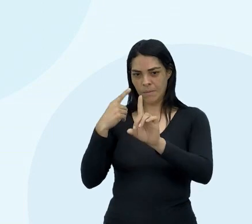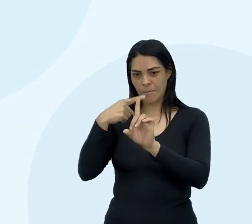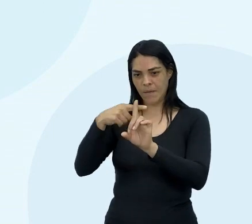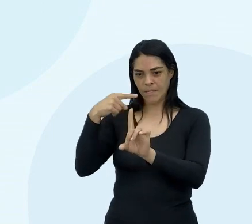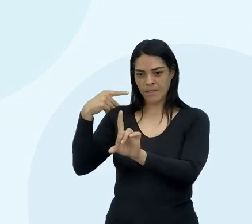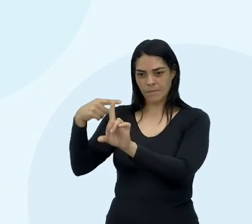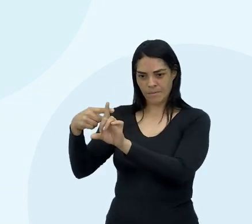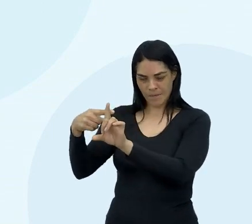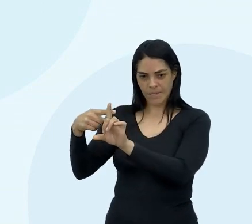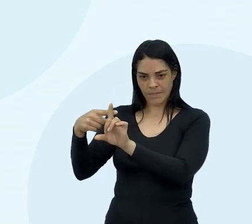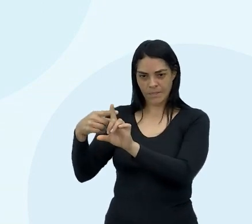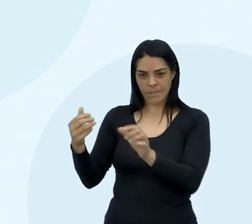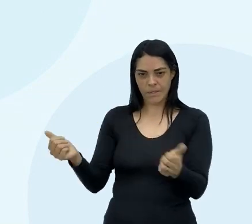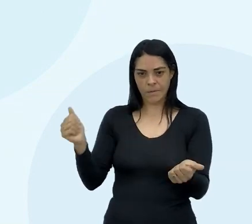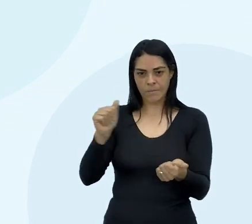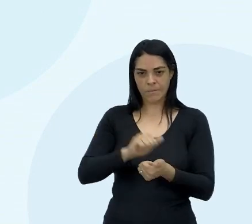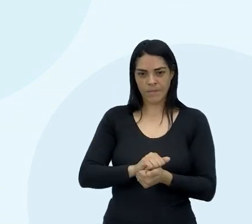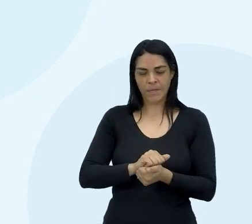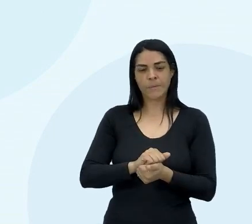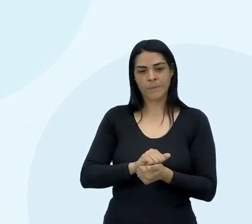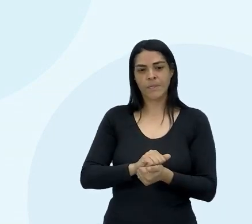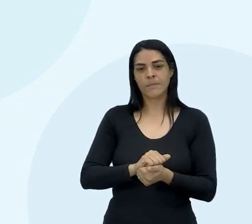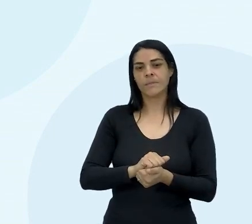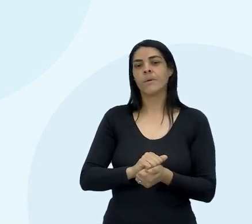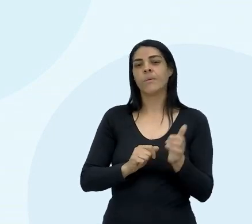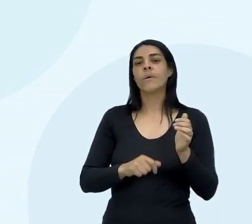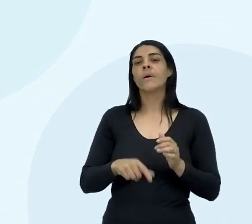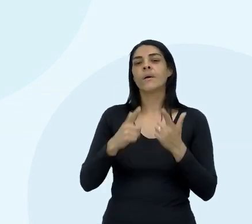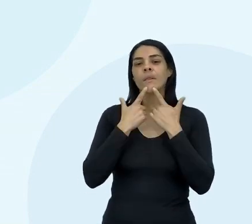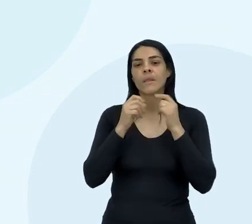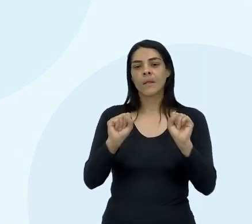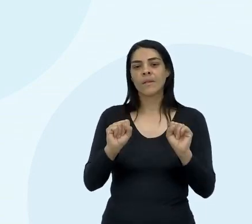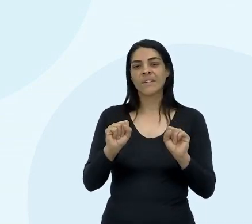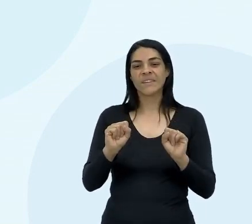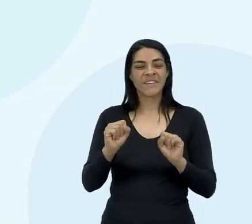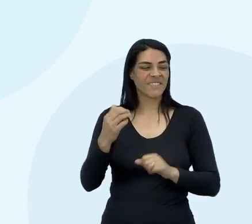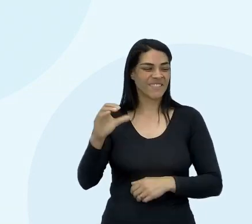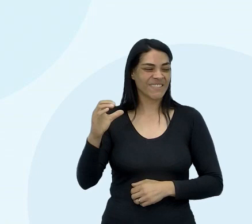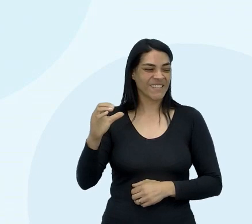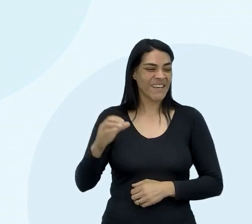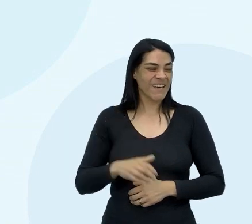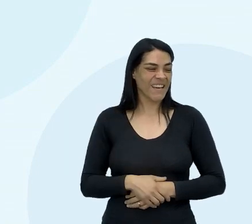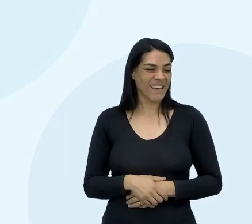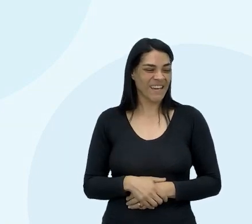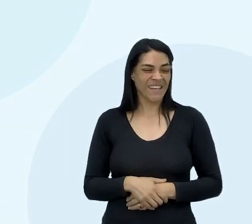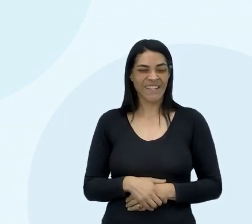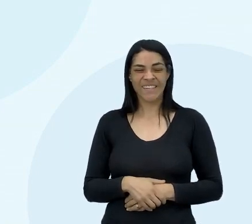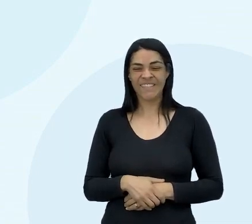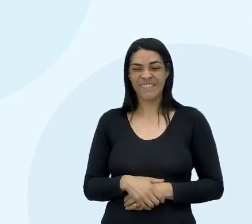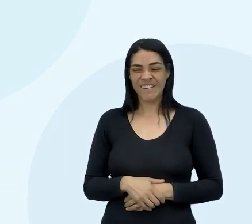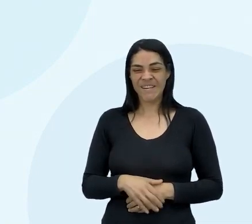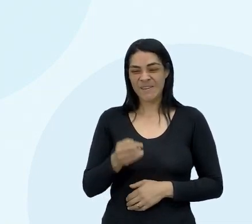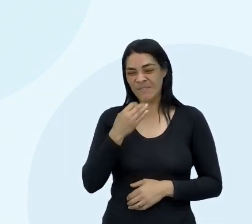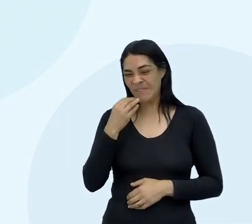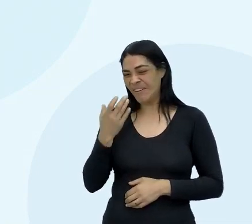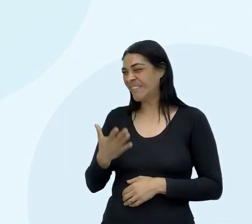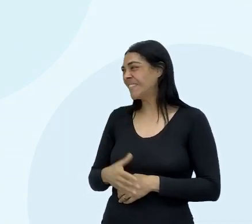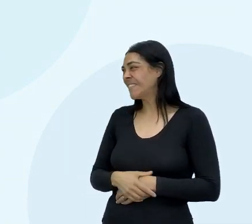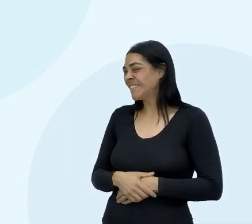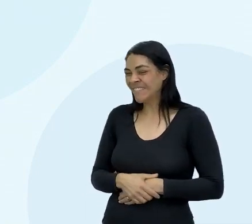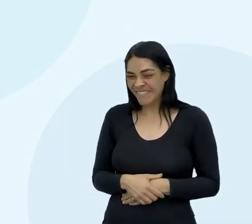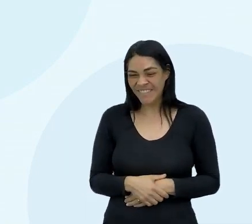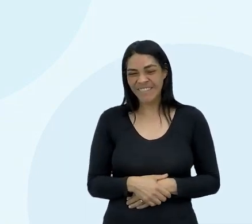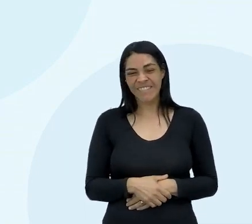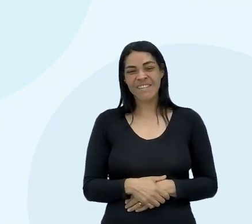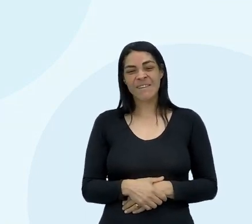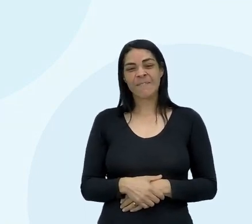né? É uma adaptação dessa linguagem C. É isso aí, gostei desse mais aí, Elisângela, foi interessante, né? Muito bom. O que mais que a gente